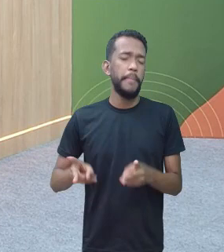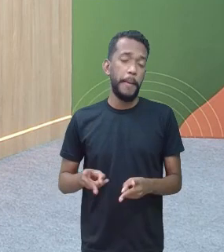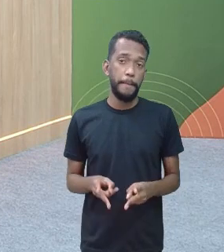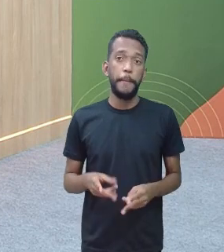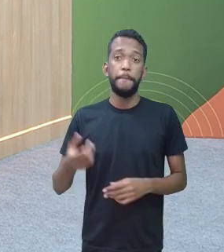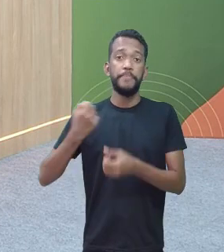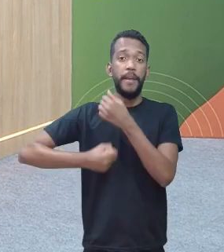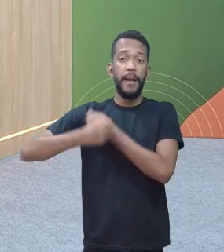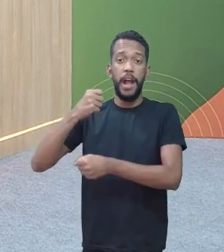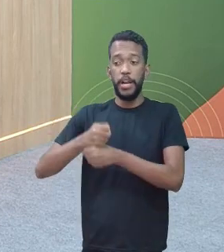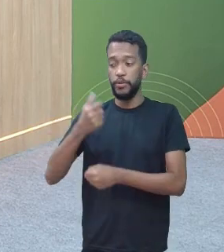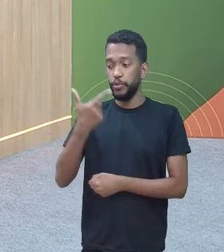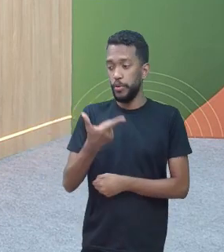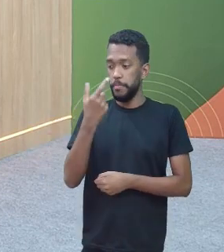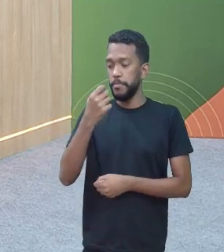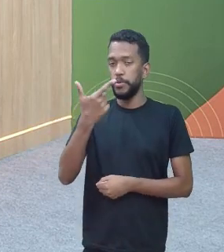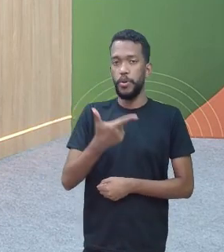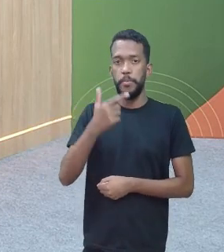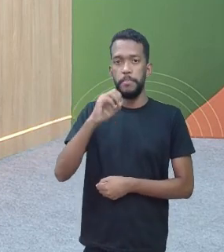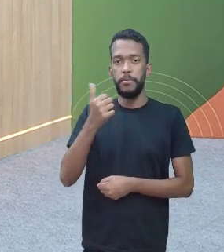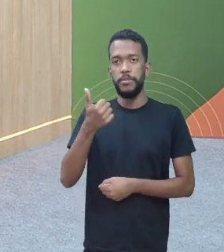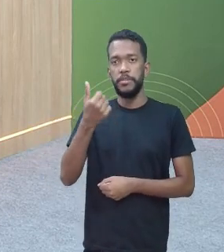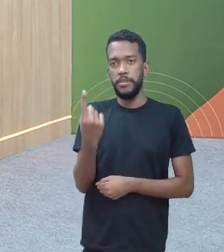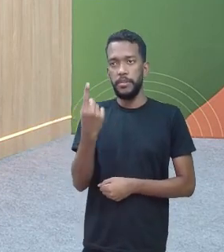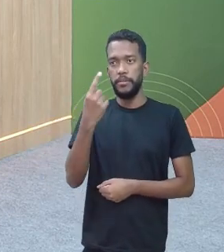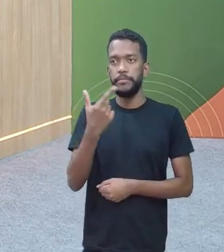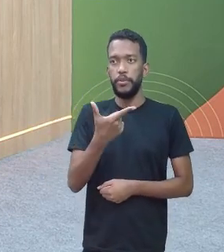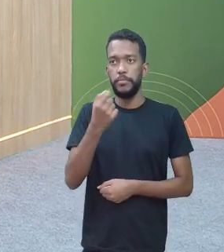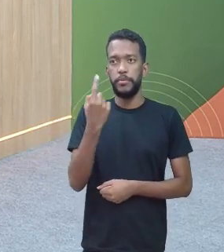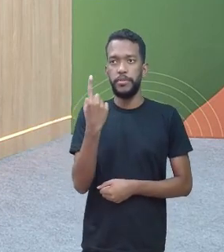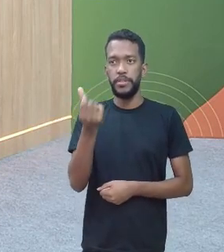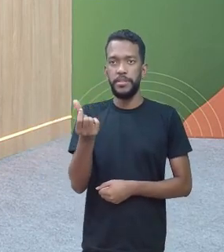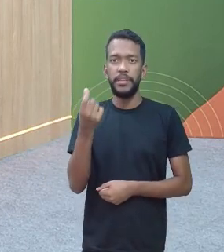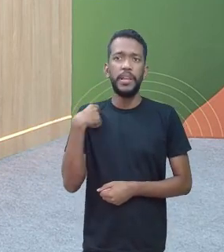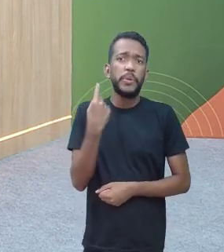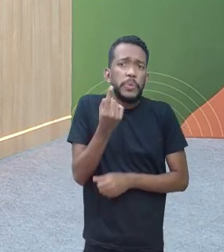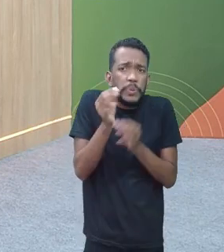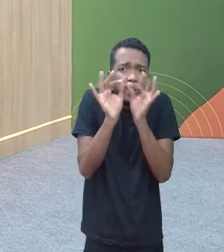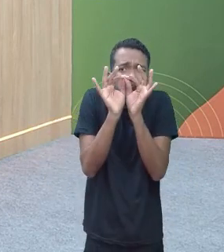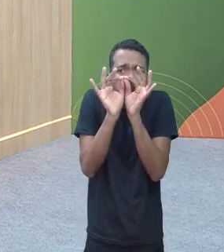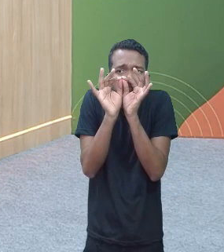Em 2016, a gente tinha um pedacinho